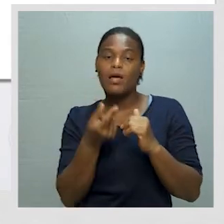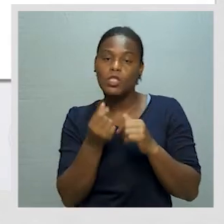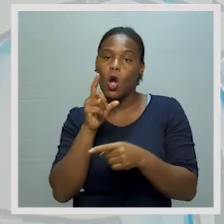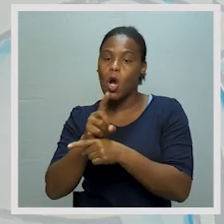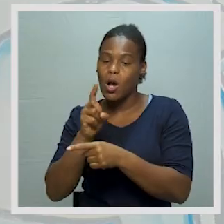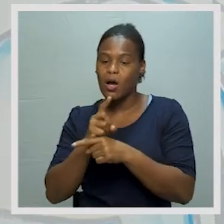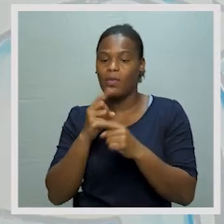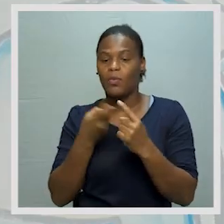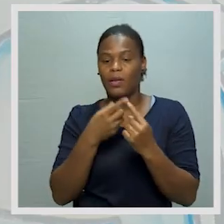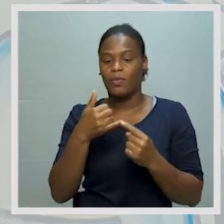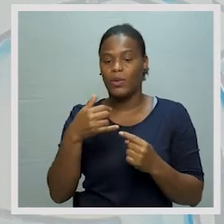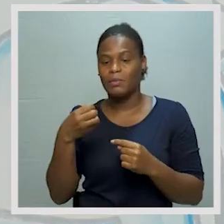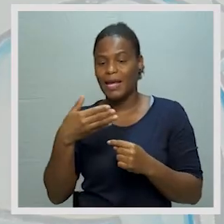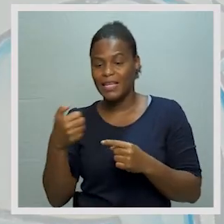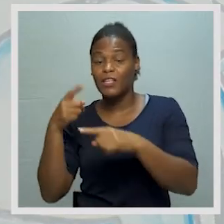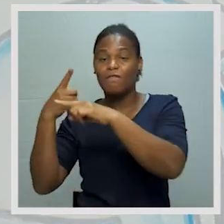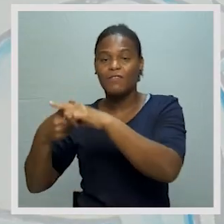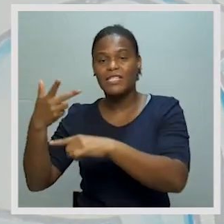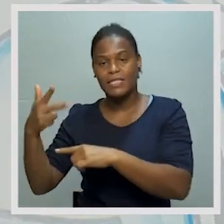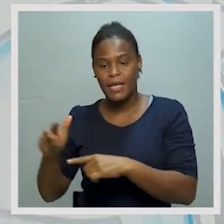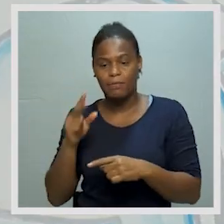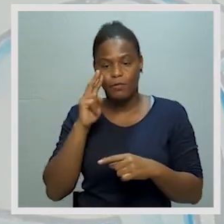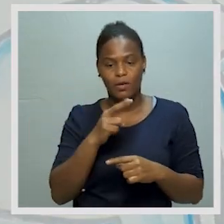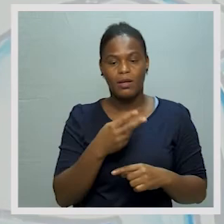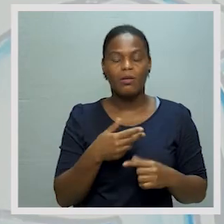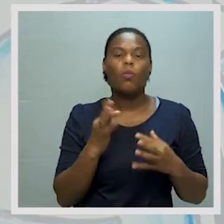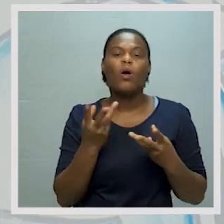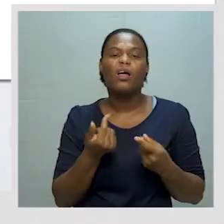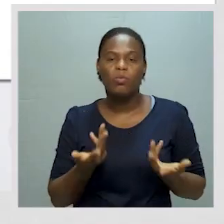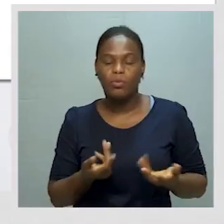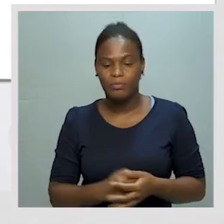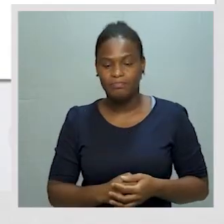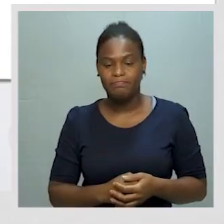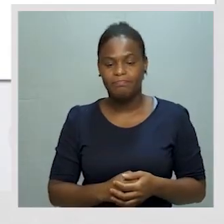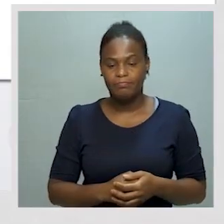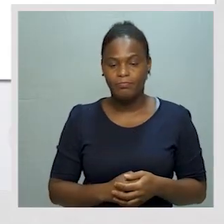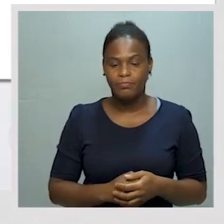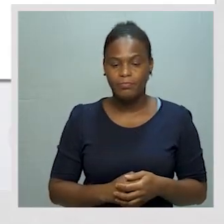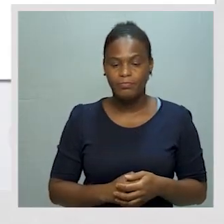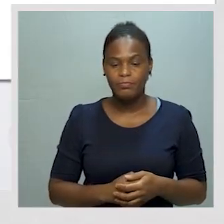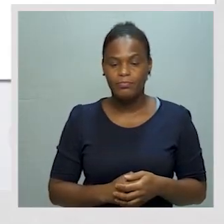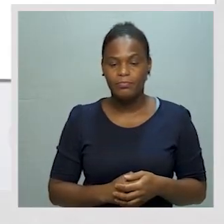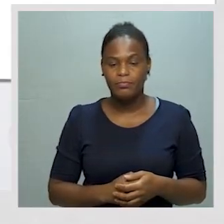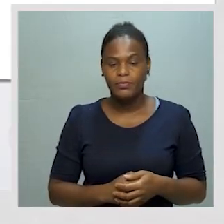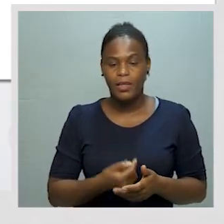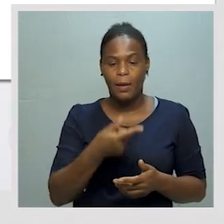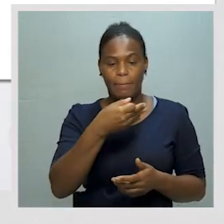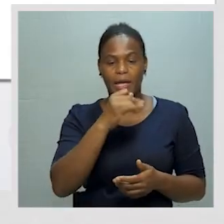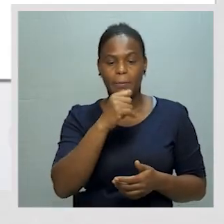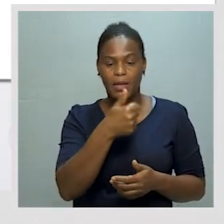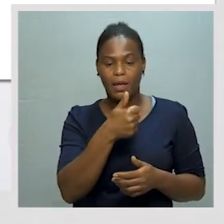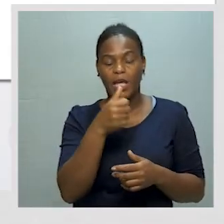por 100 e vamos encontrar o deflator do PIB deste ano. Neste caso, PIB a preços correntes